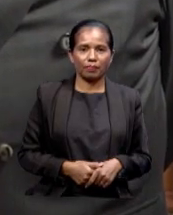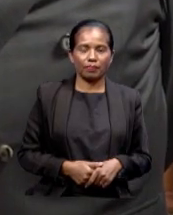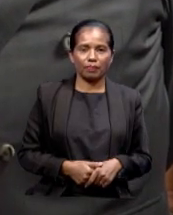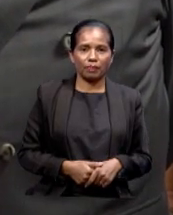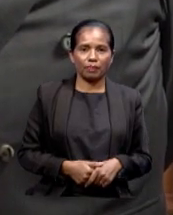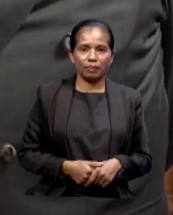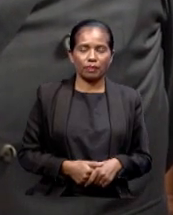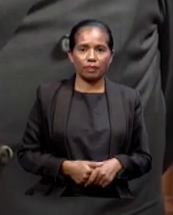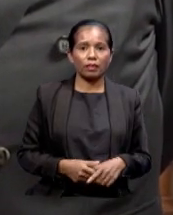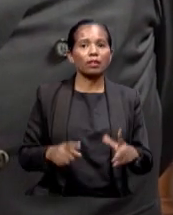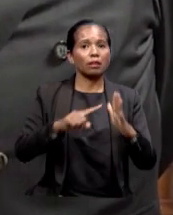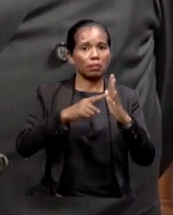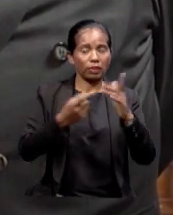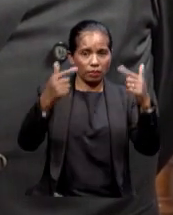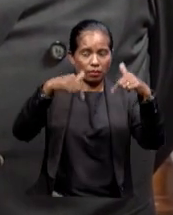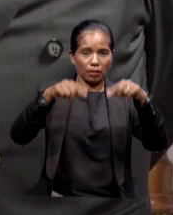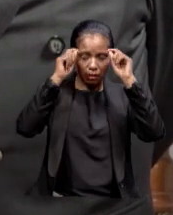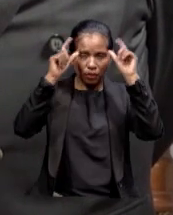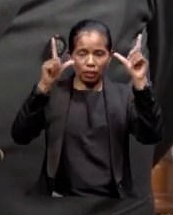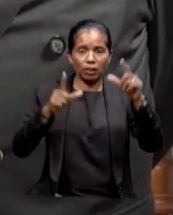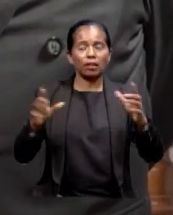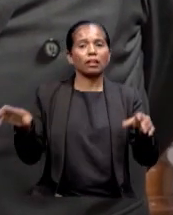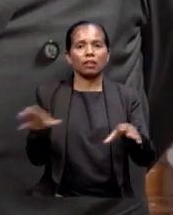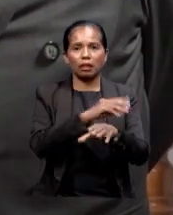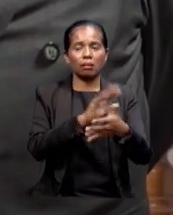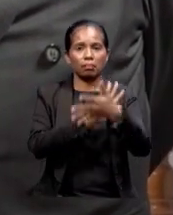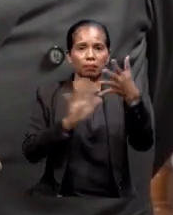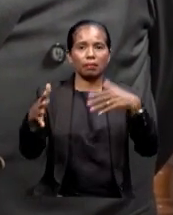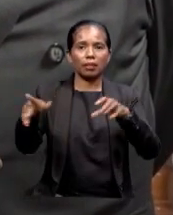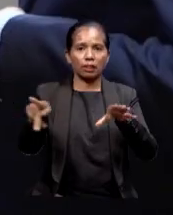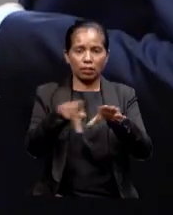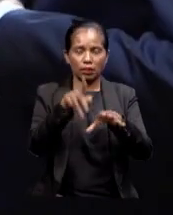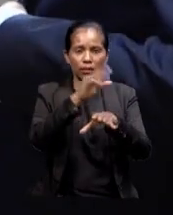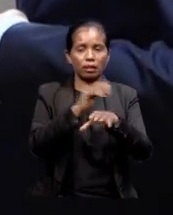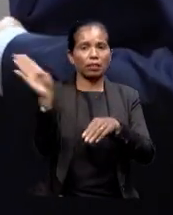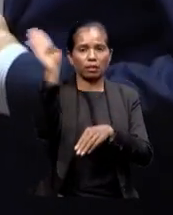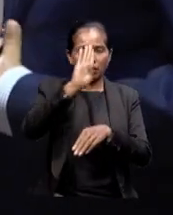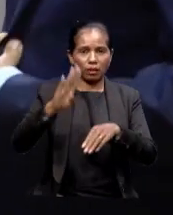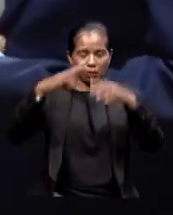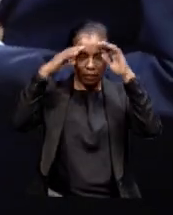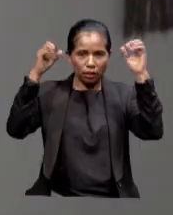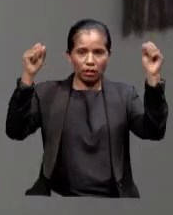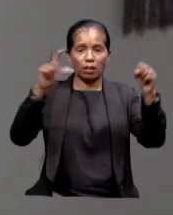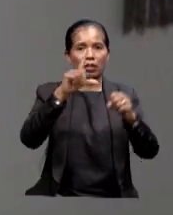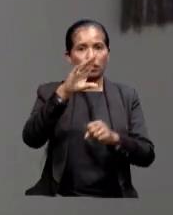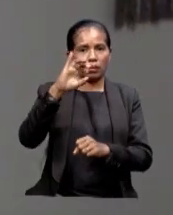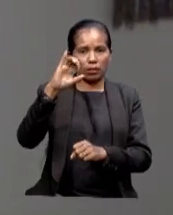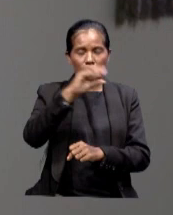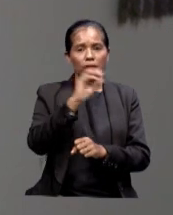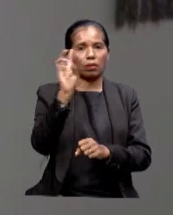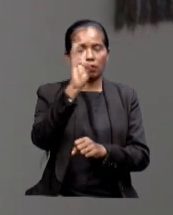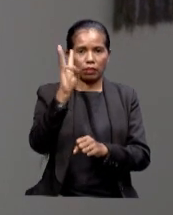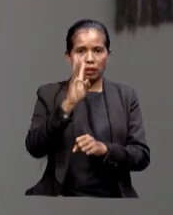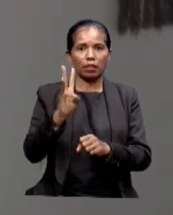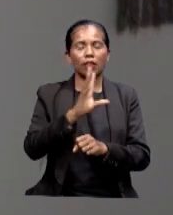Molok Vila Falimai Timor-Leste hafuin asiste seremonia investidura Presidente Republika Federal Brasil Luiz Inácio Lula da Silva. Kuartane